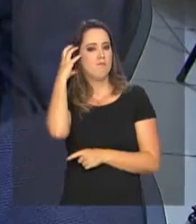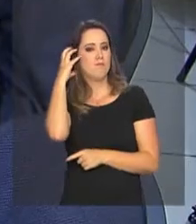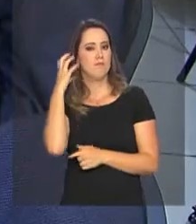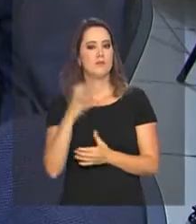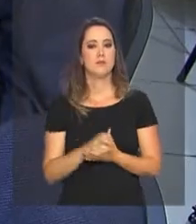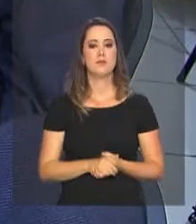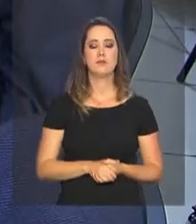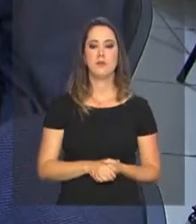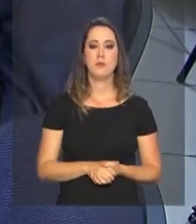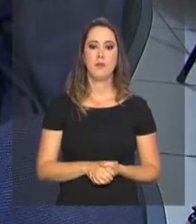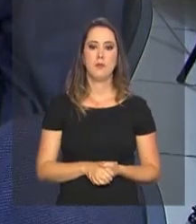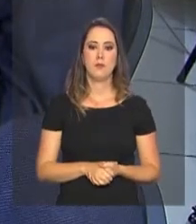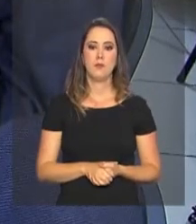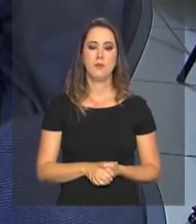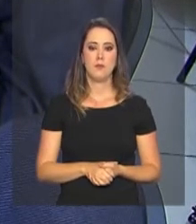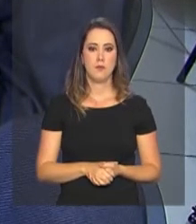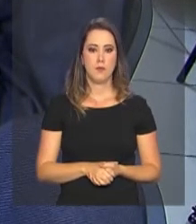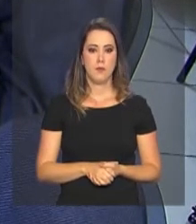a